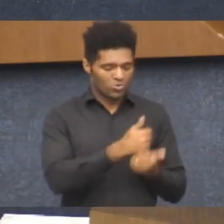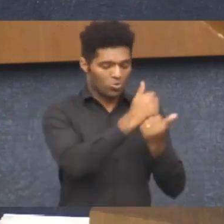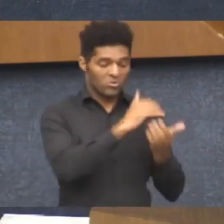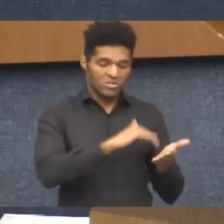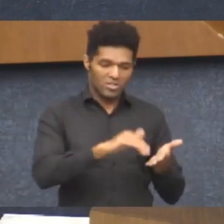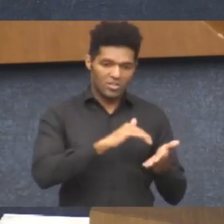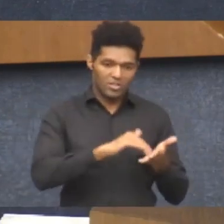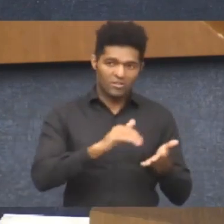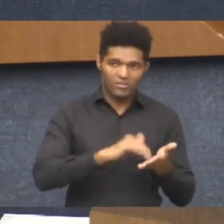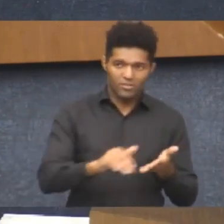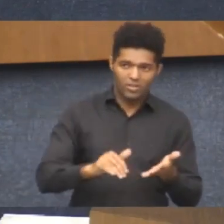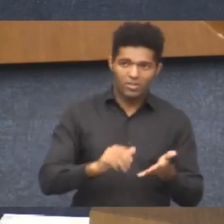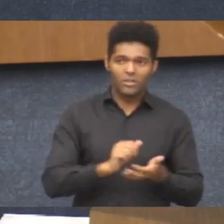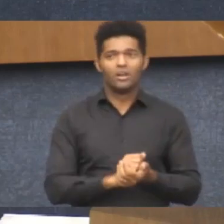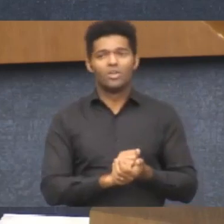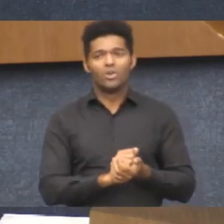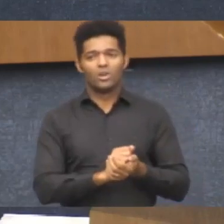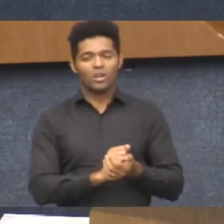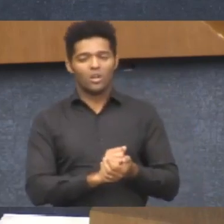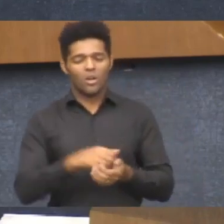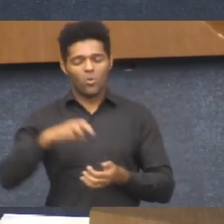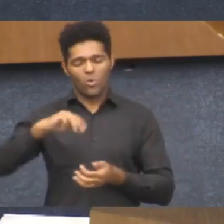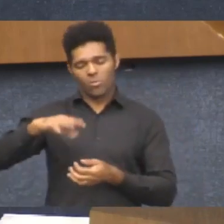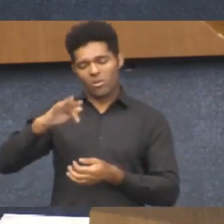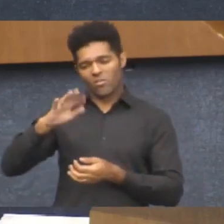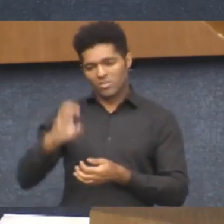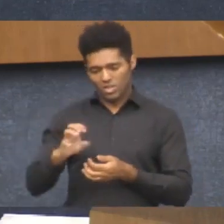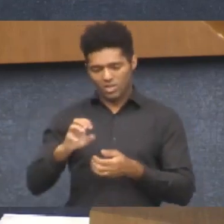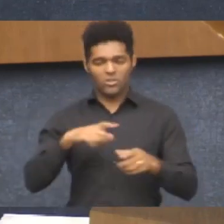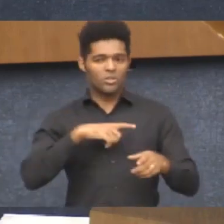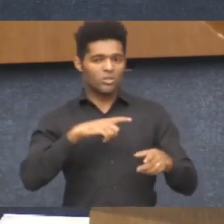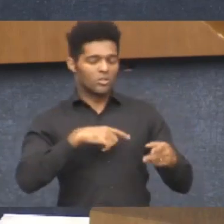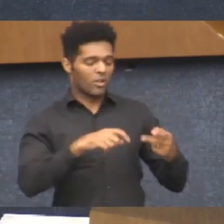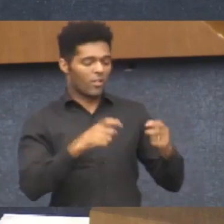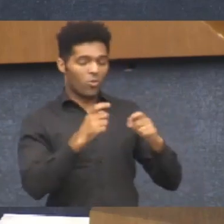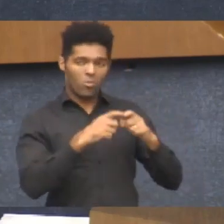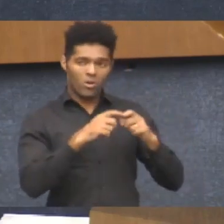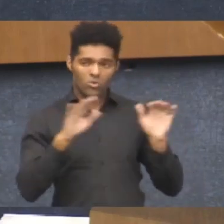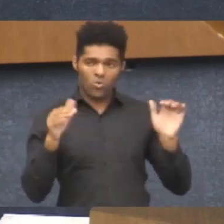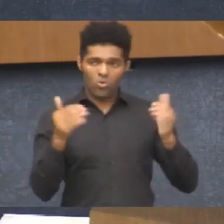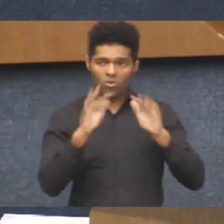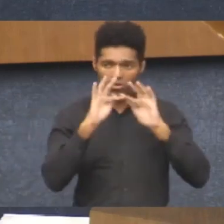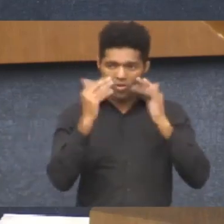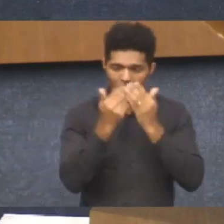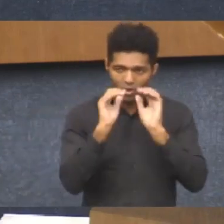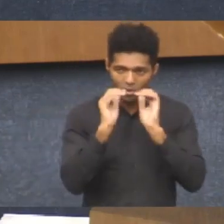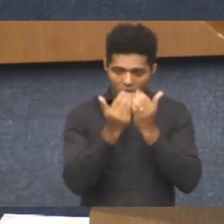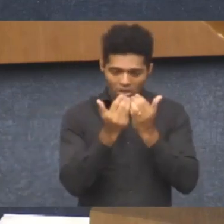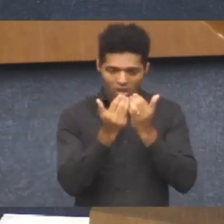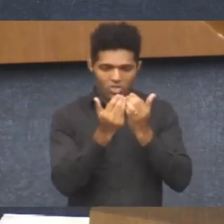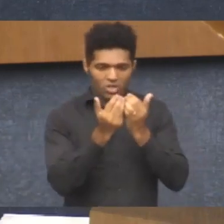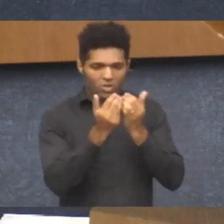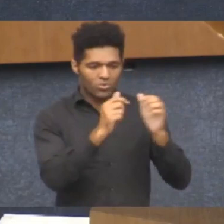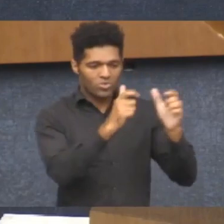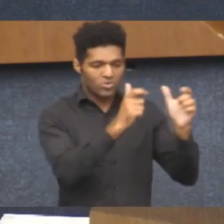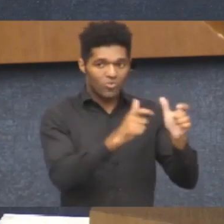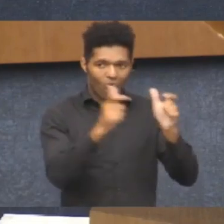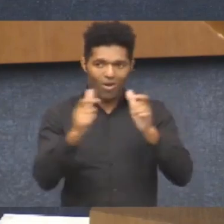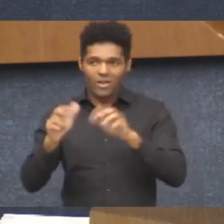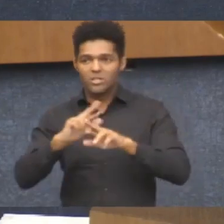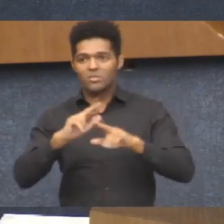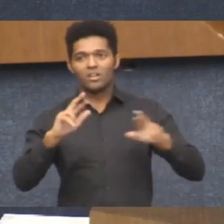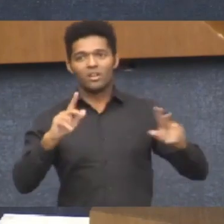Hoje a gente tem um MFC vereador. Hoje a gente tem MFC ocupando os mais diversos espaços. E está pouco,